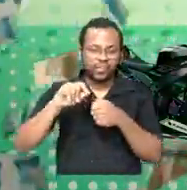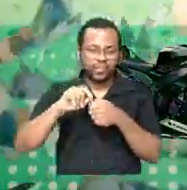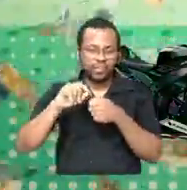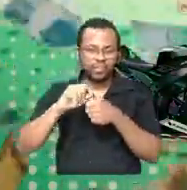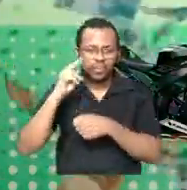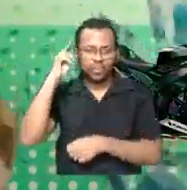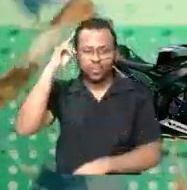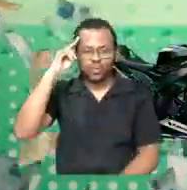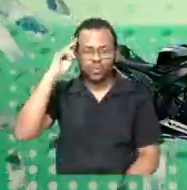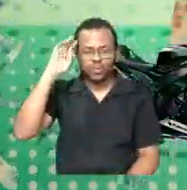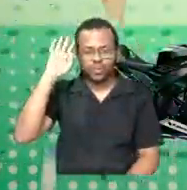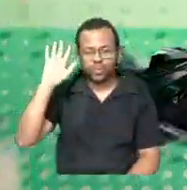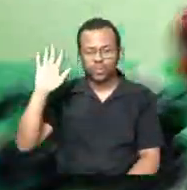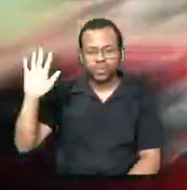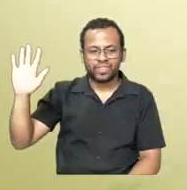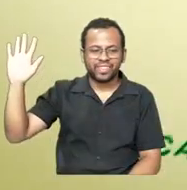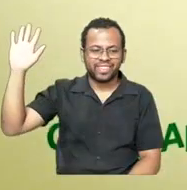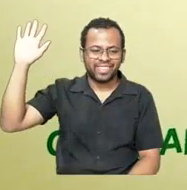sonhos